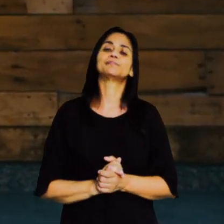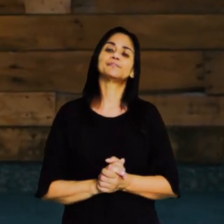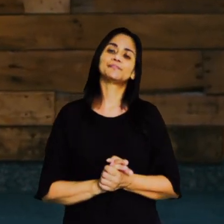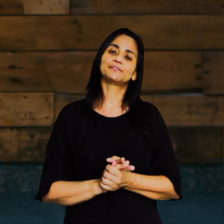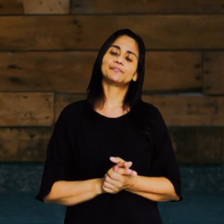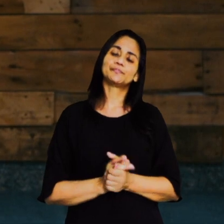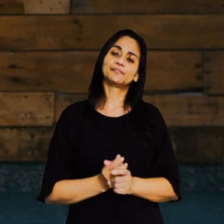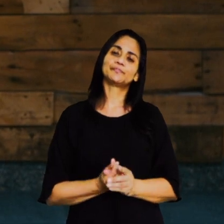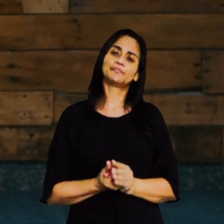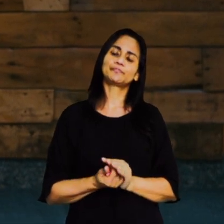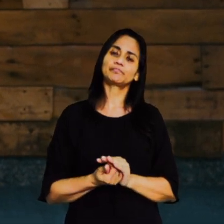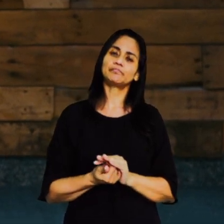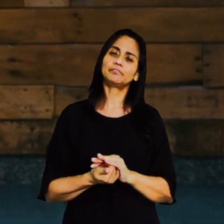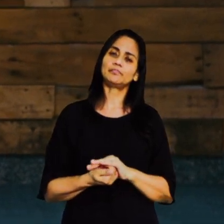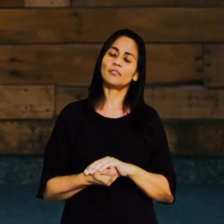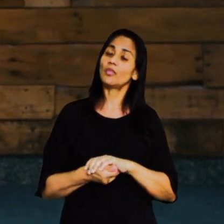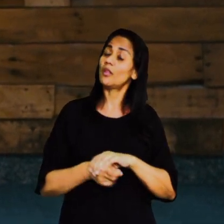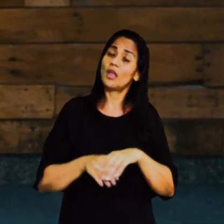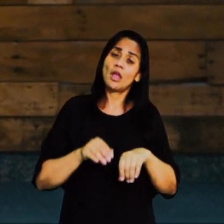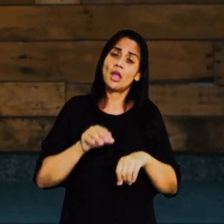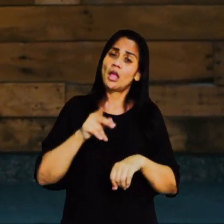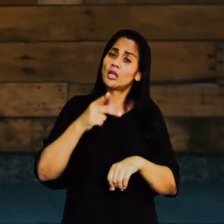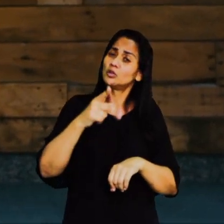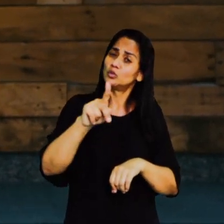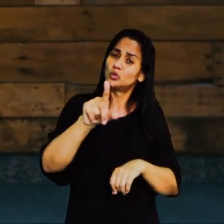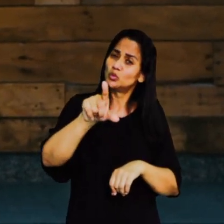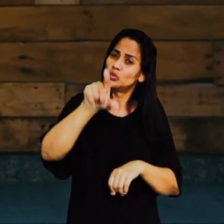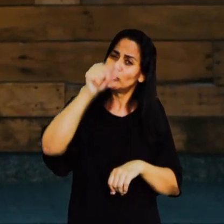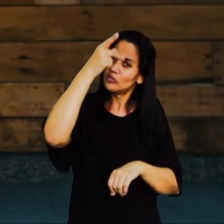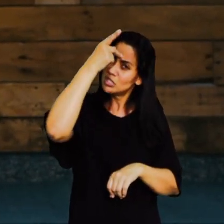Isso é escolha sua.